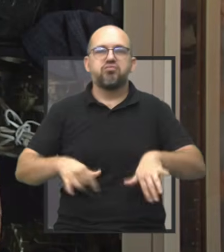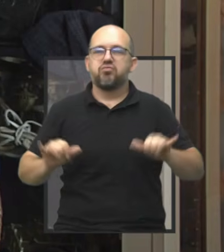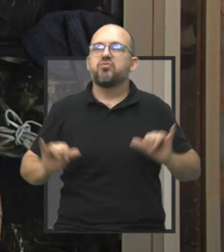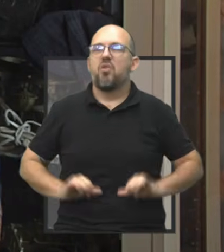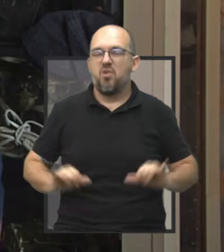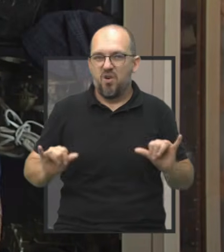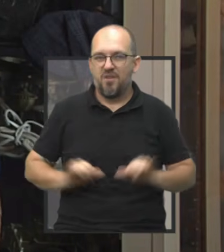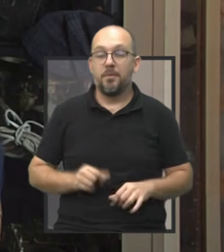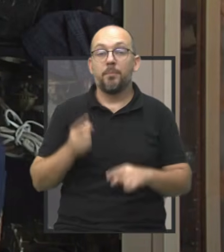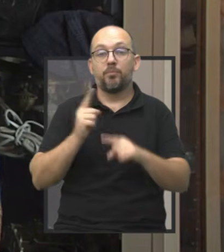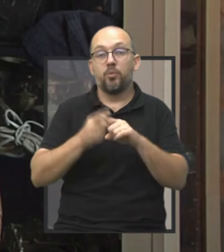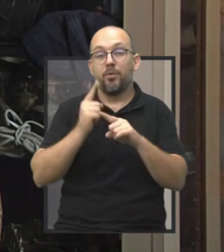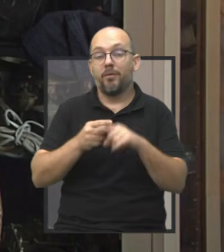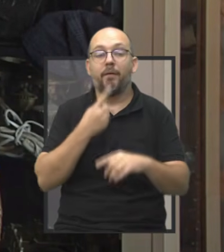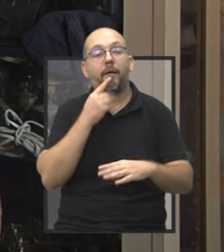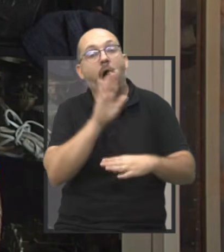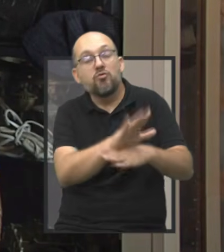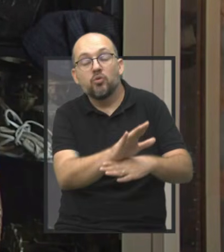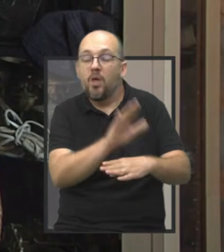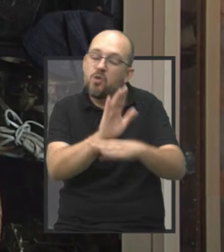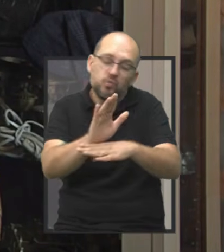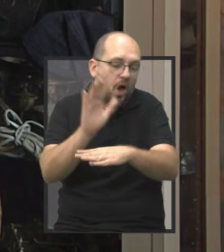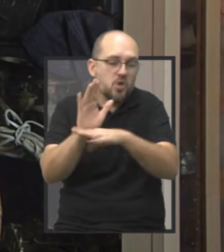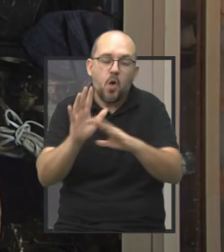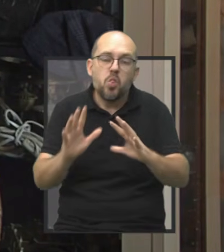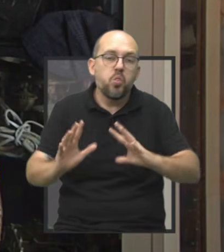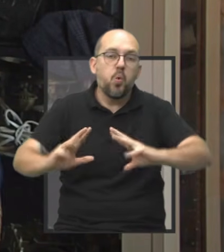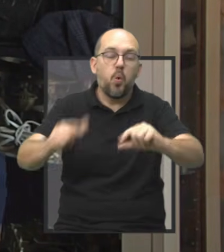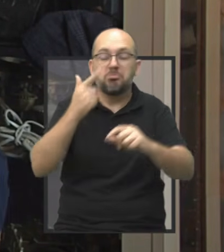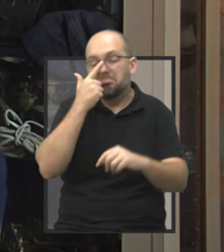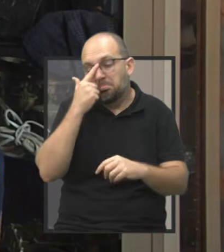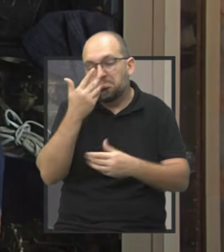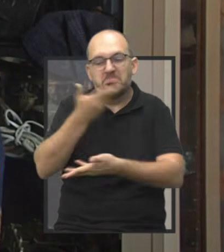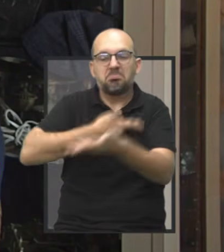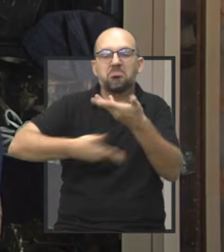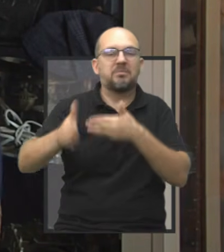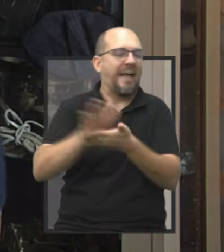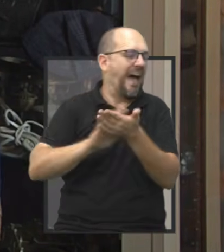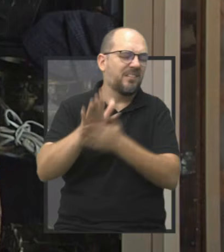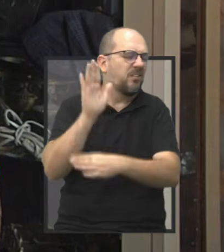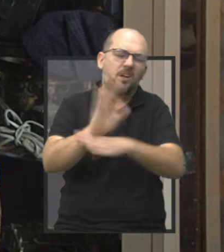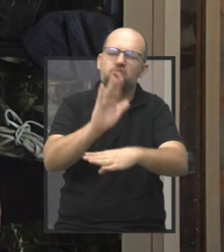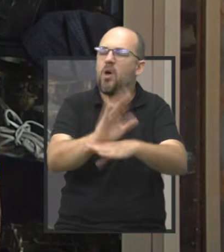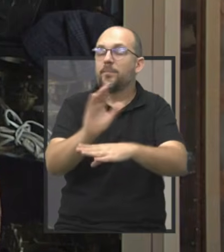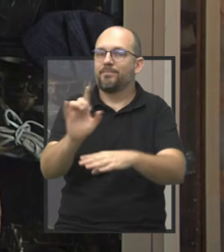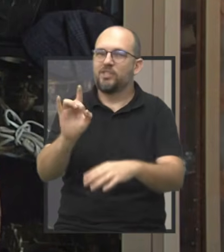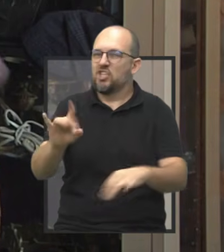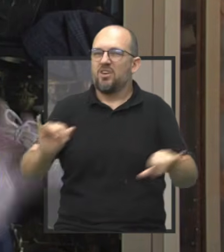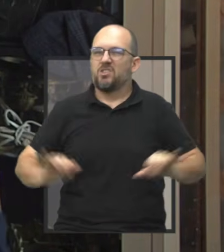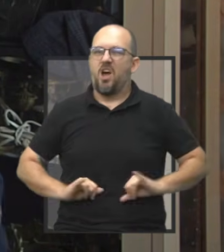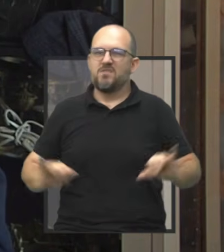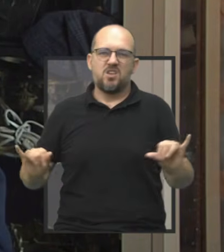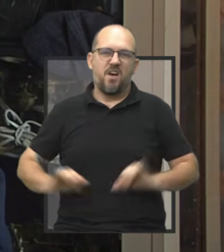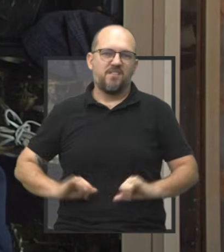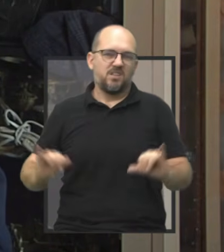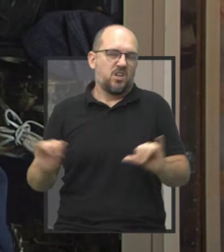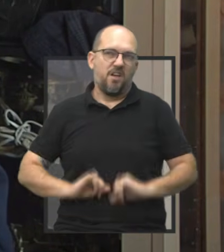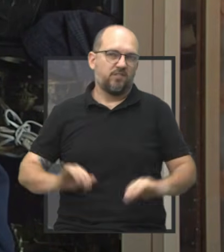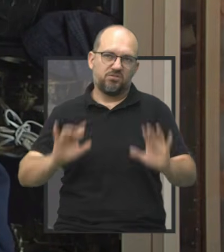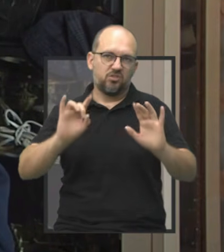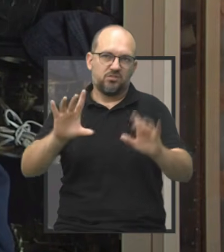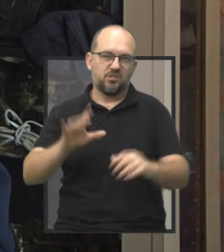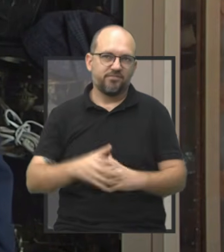né? Ele fez esse negócio de só fazer sem ver, foi só sofrimento, porque